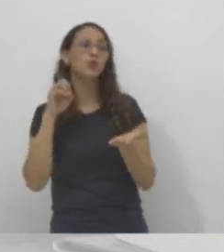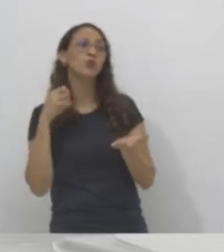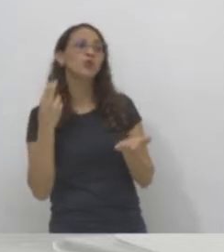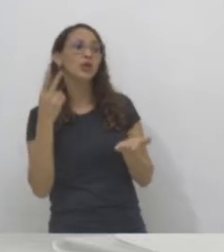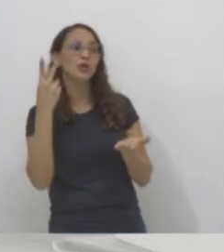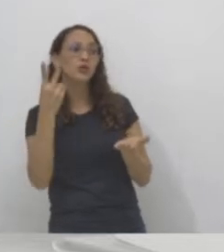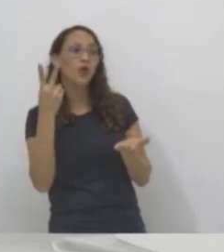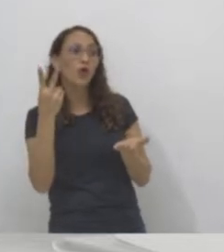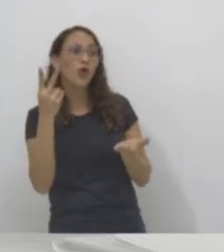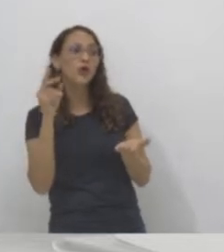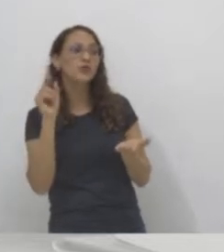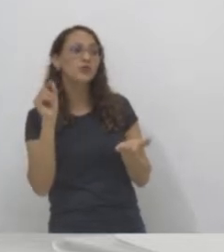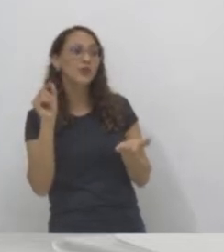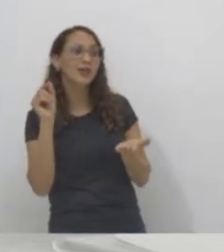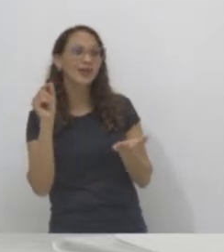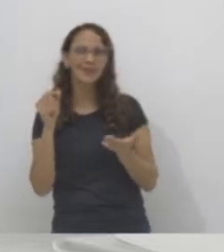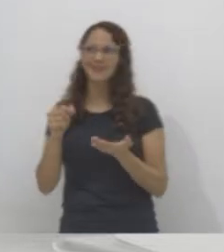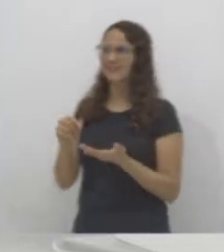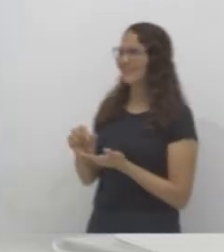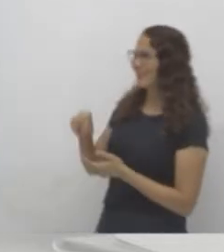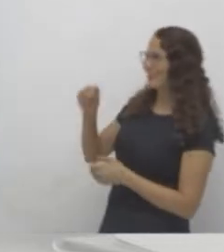aí. Diz alguém lá do fundo: